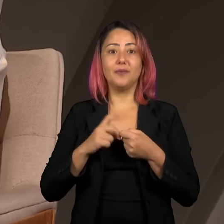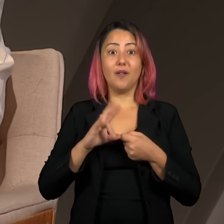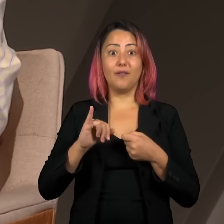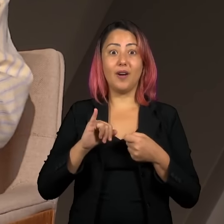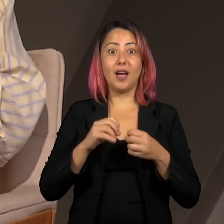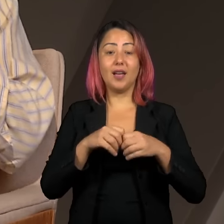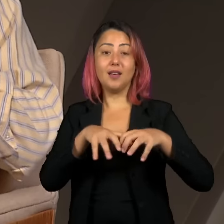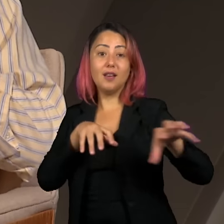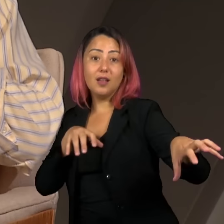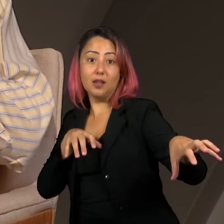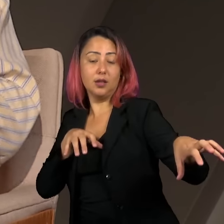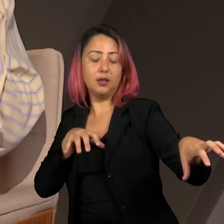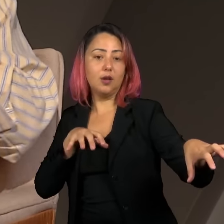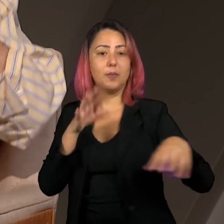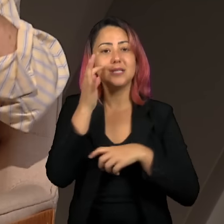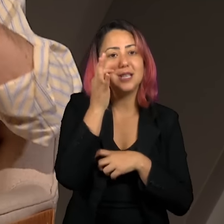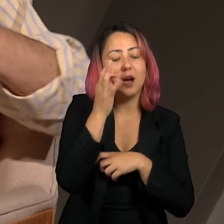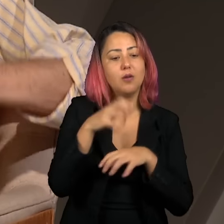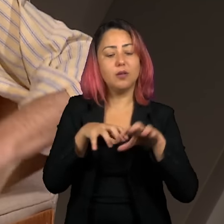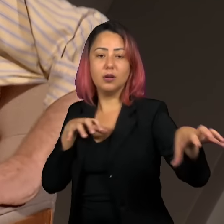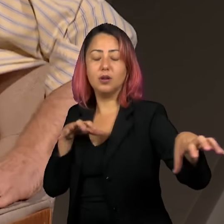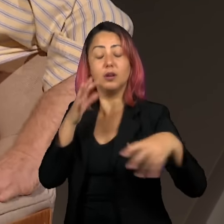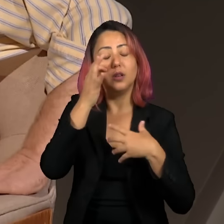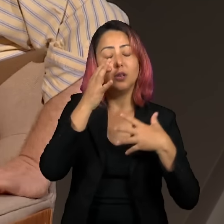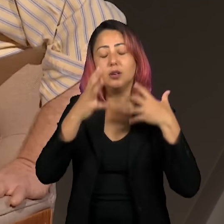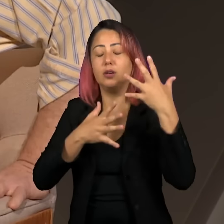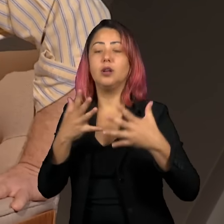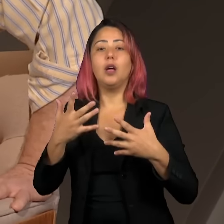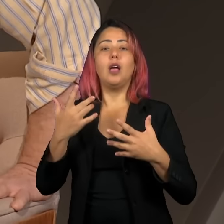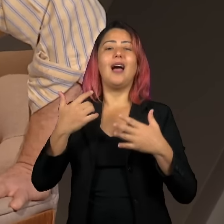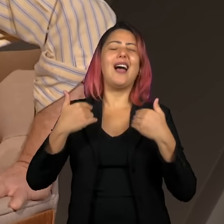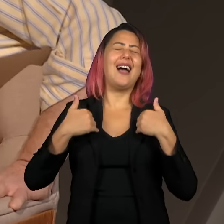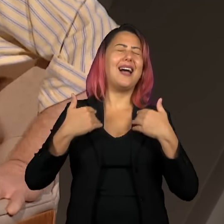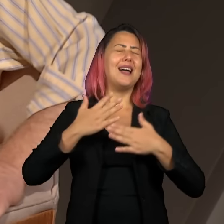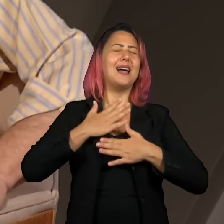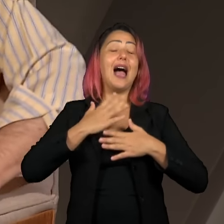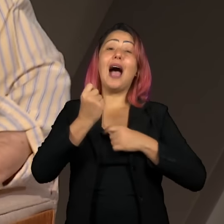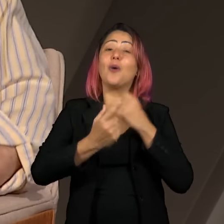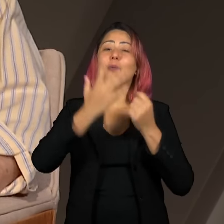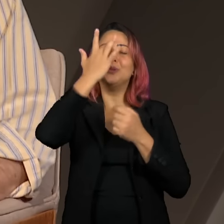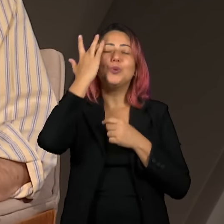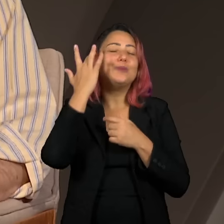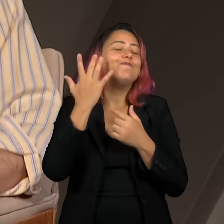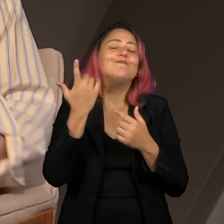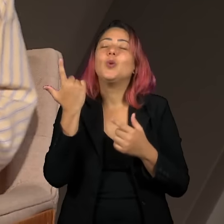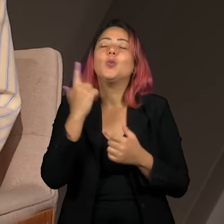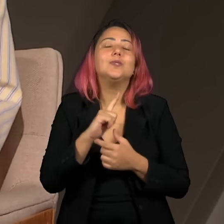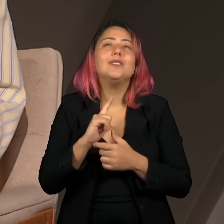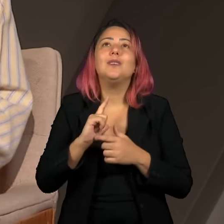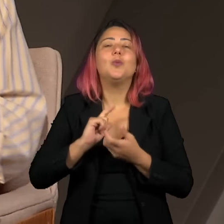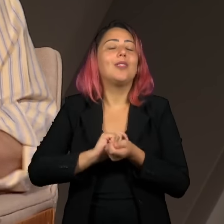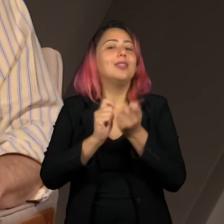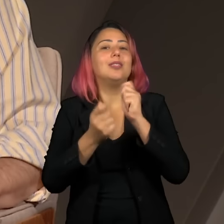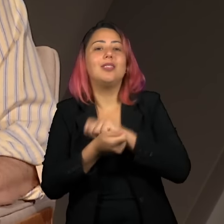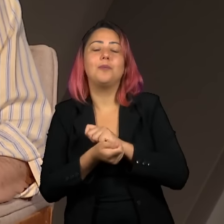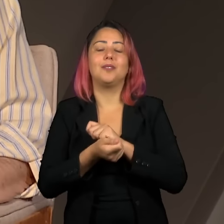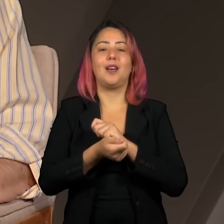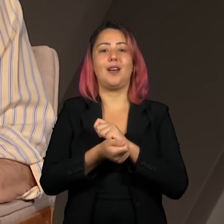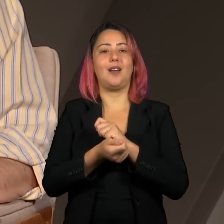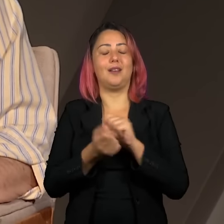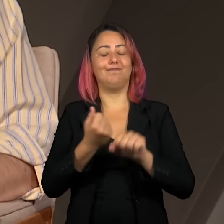distância outra vez eu não quero mais a distância não consigo falar né com a com a tela E aí então teve aí um um